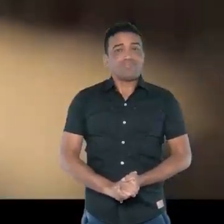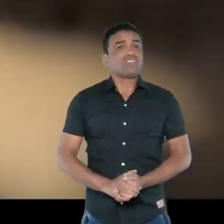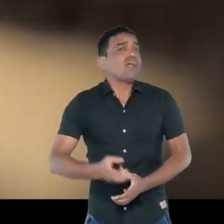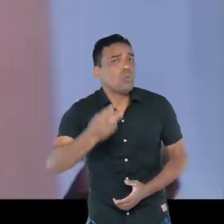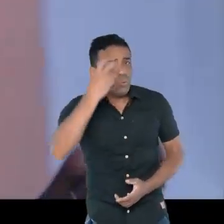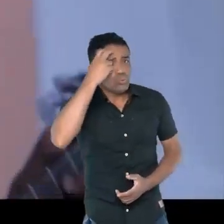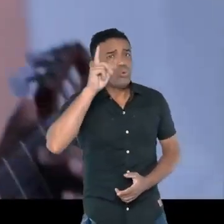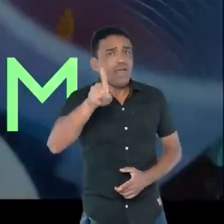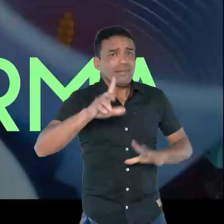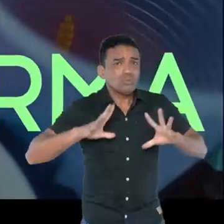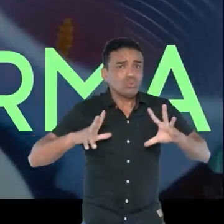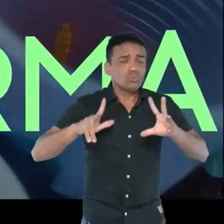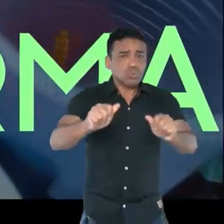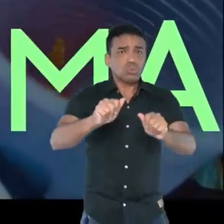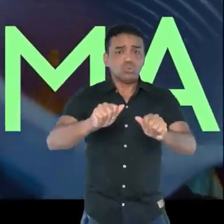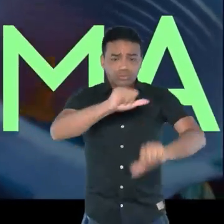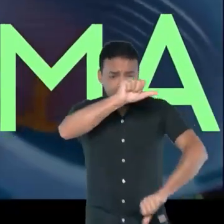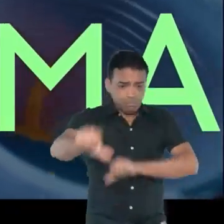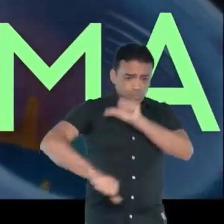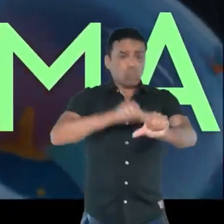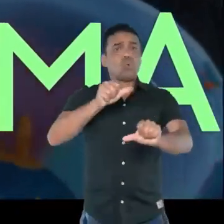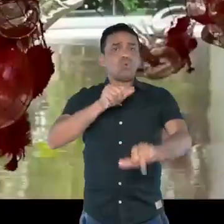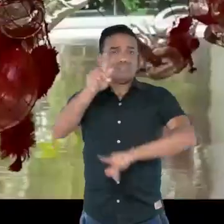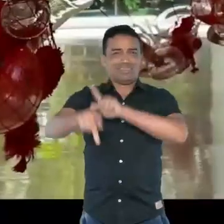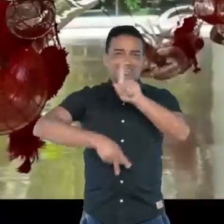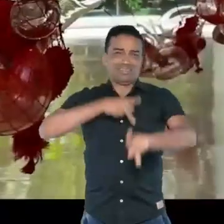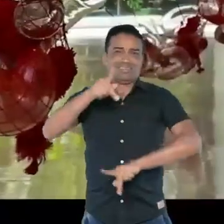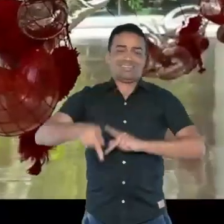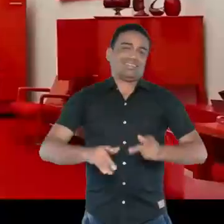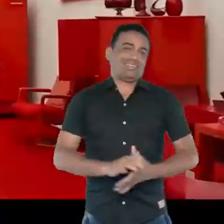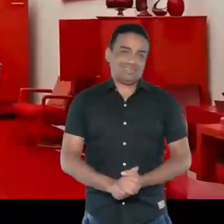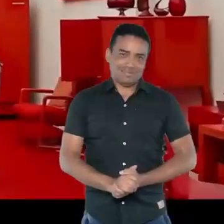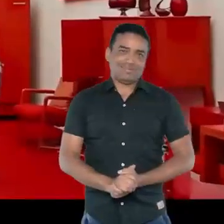A cultura é tudo aquilo que transforma.